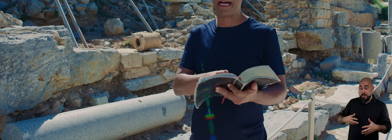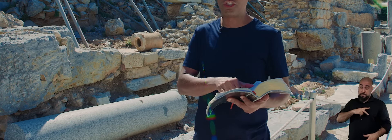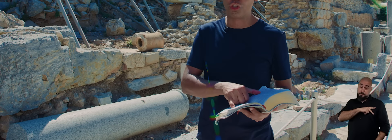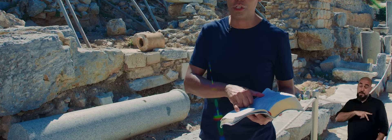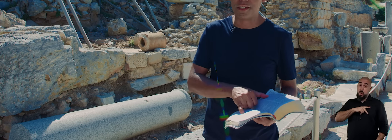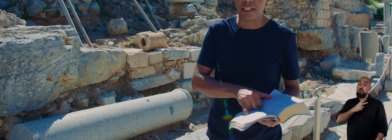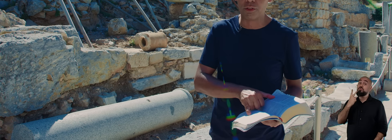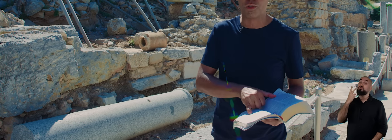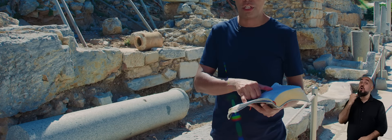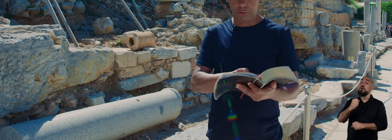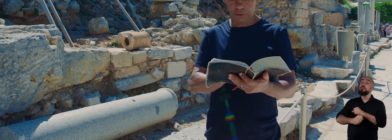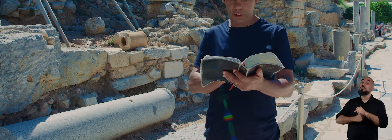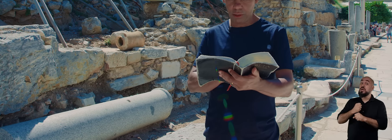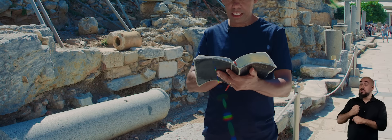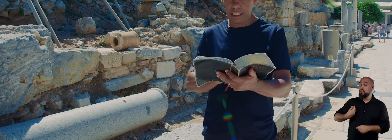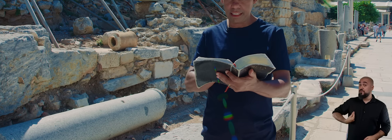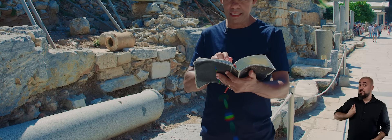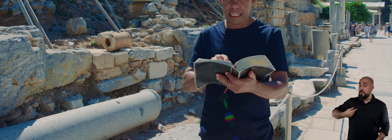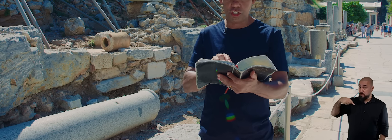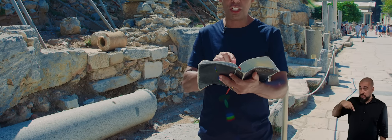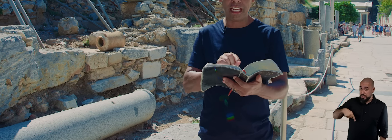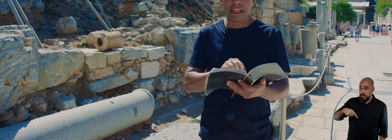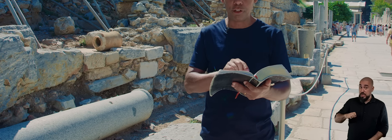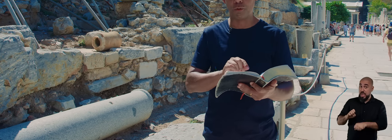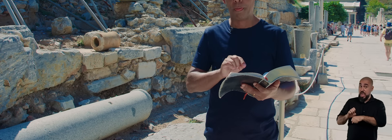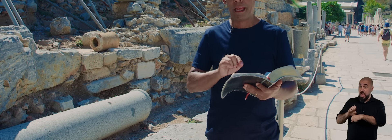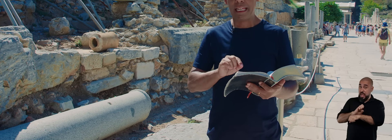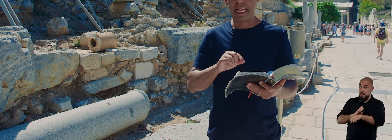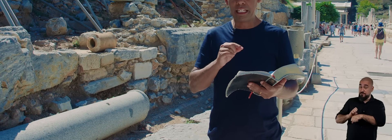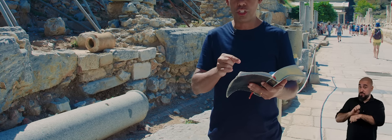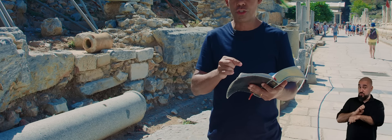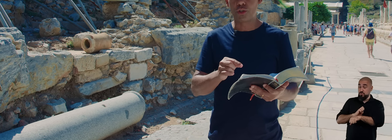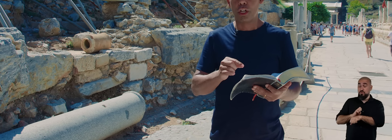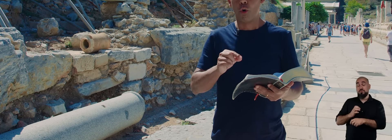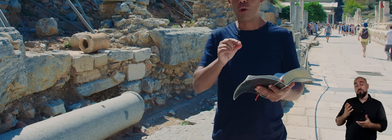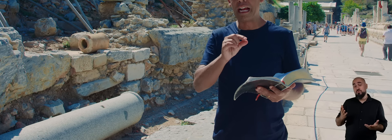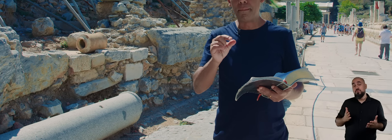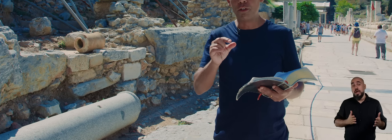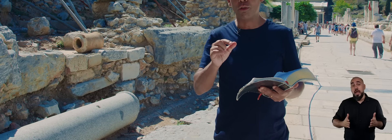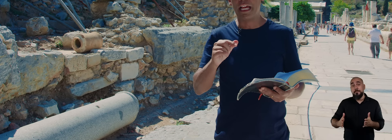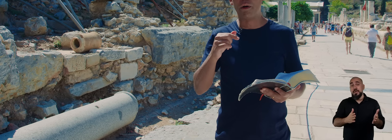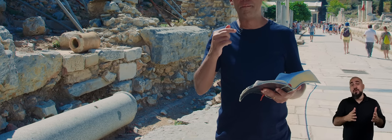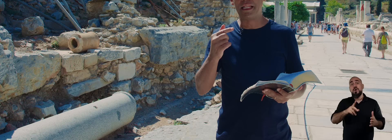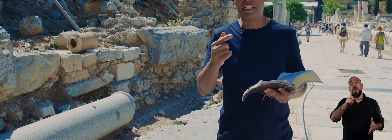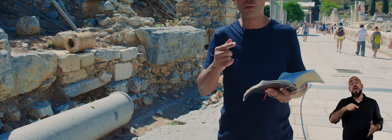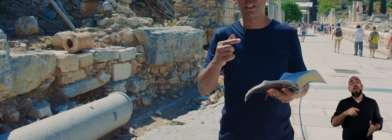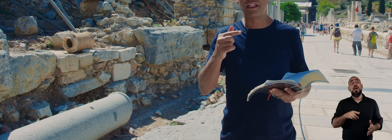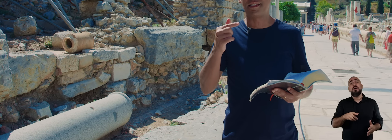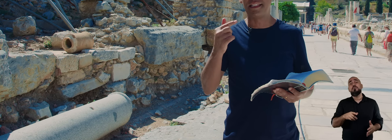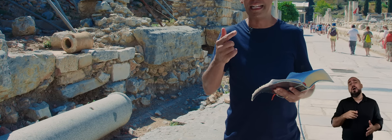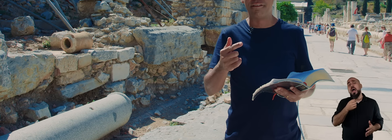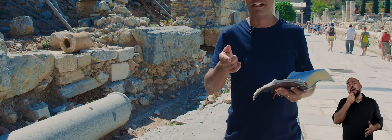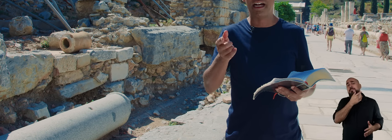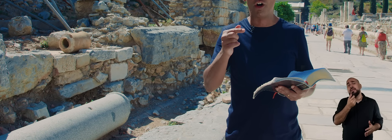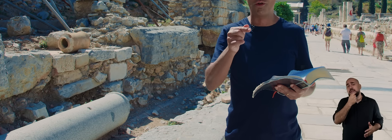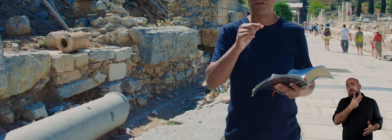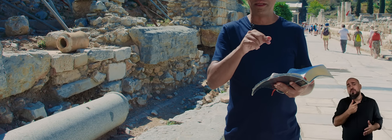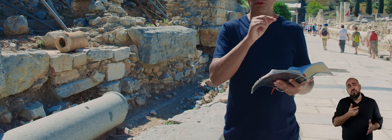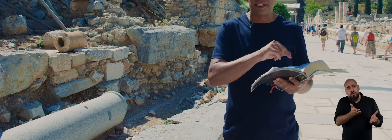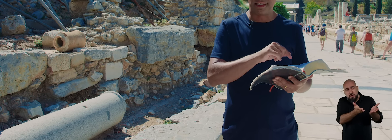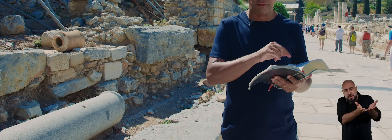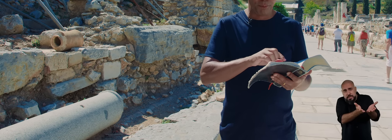há mais de 2 anos vivendo aqui na cidade de Éfeso. E, além disso, o caminho era o apelido que se dava